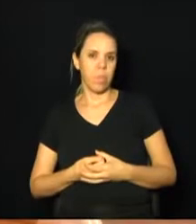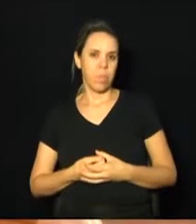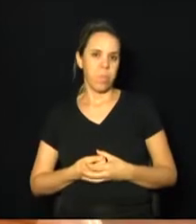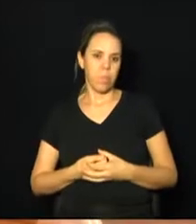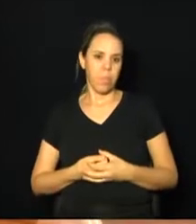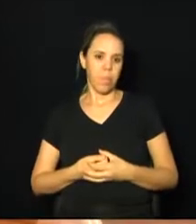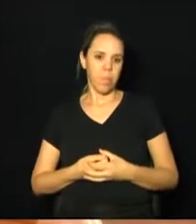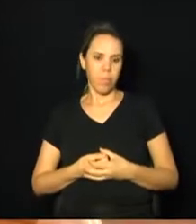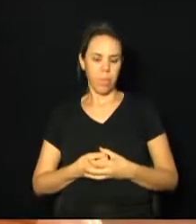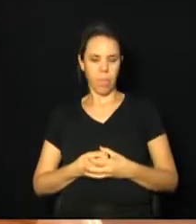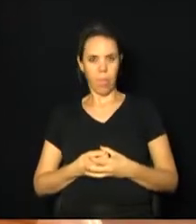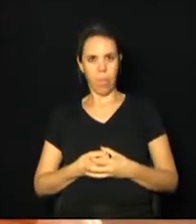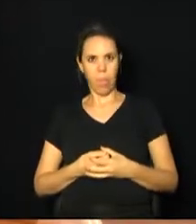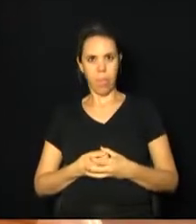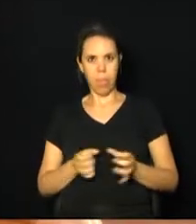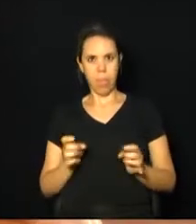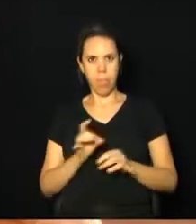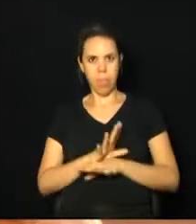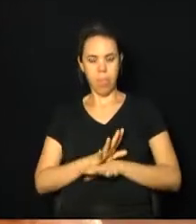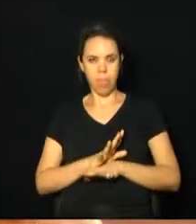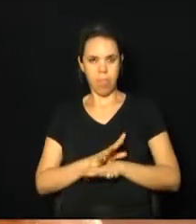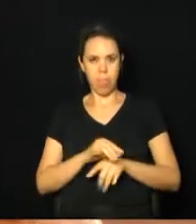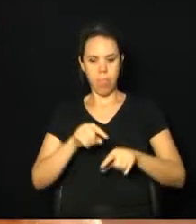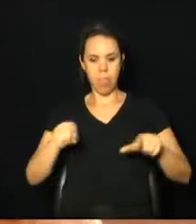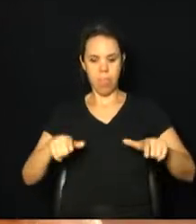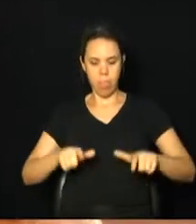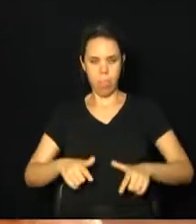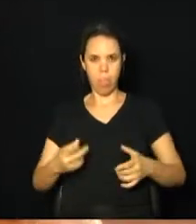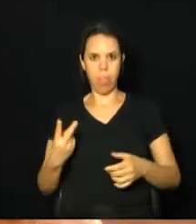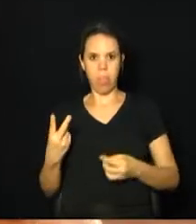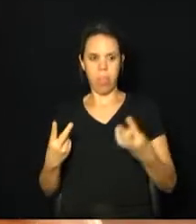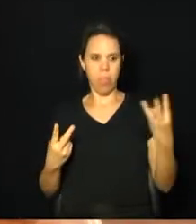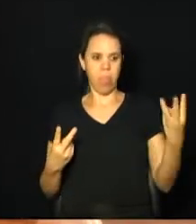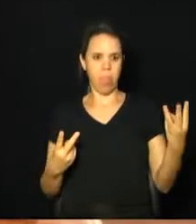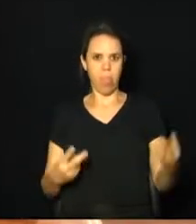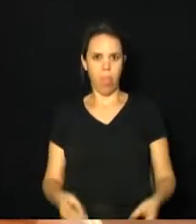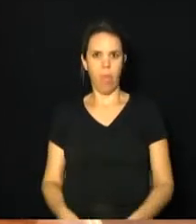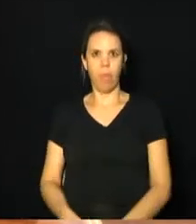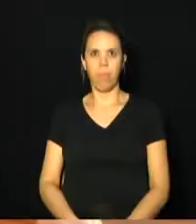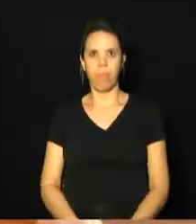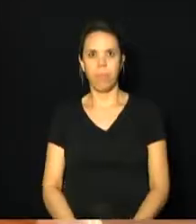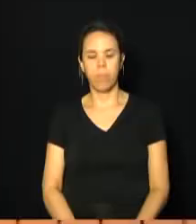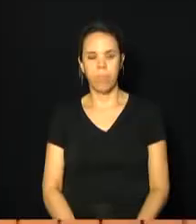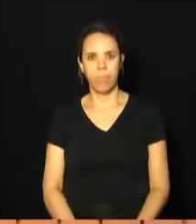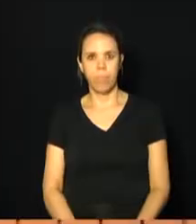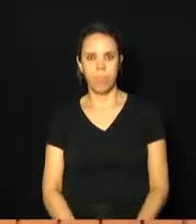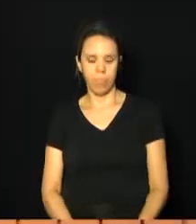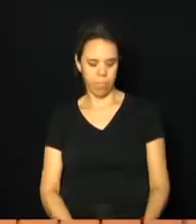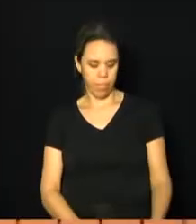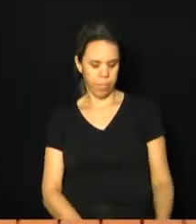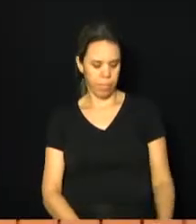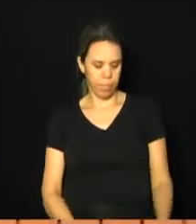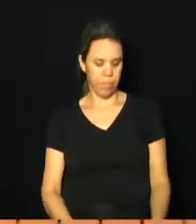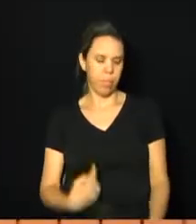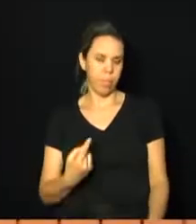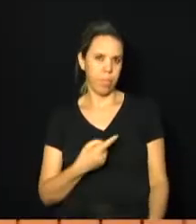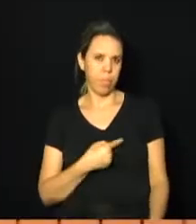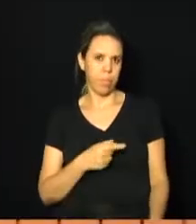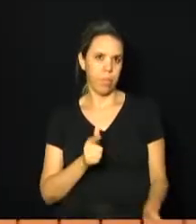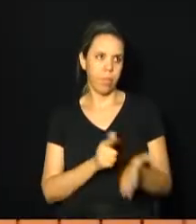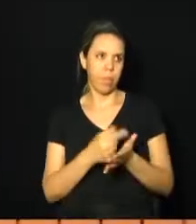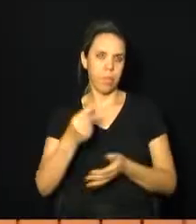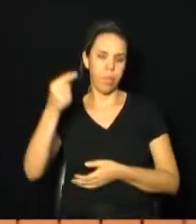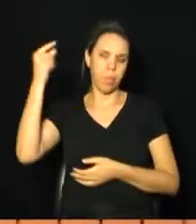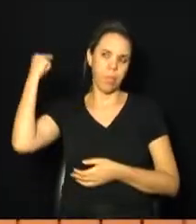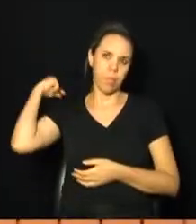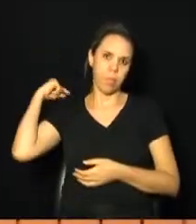Então, acabaram saindo alguns loteamentos, agora 2 ou 3, recentes para a gente, mas que estavam no papel lá